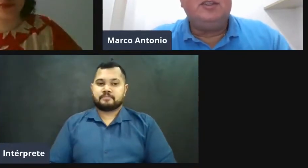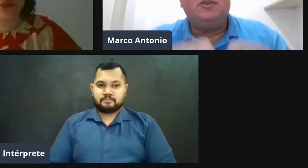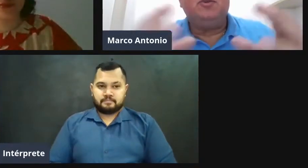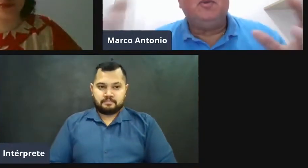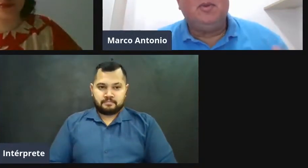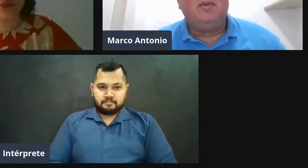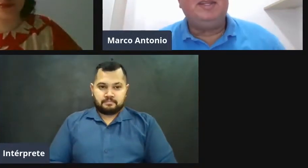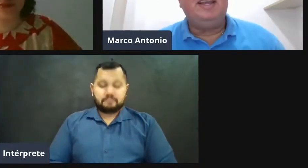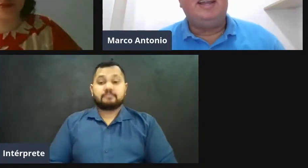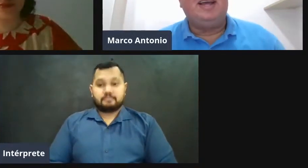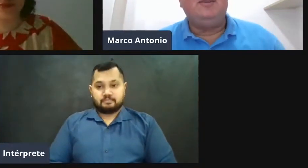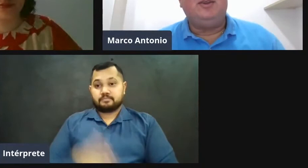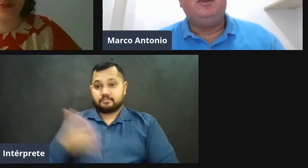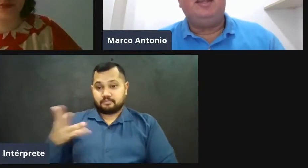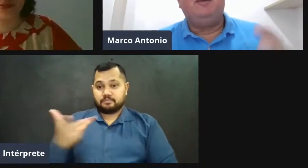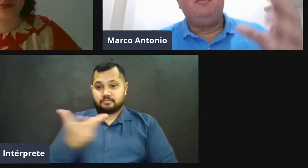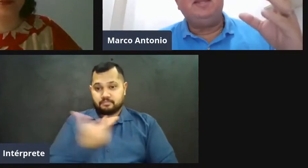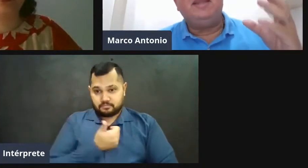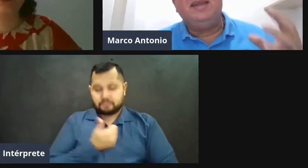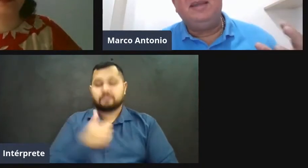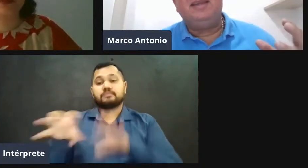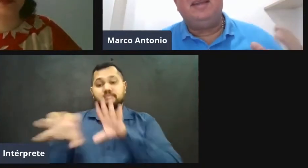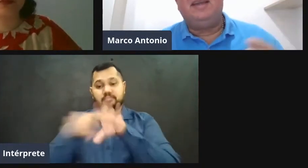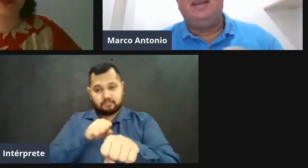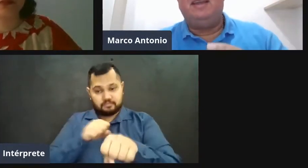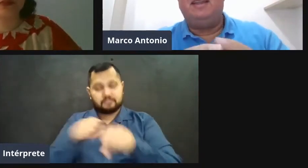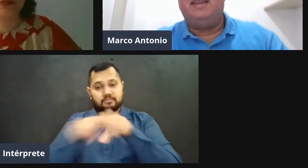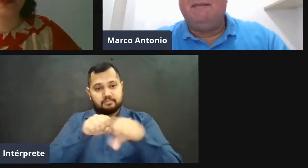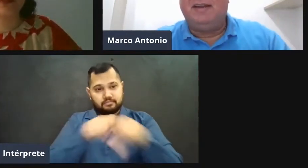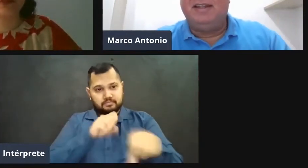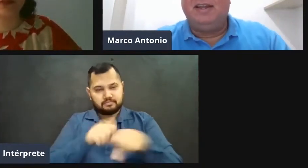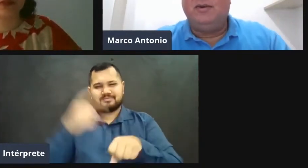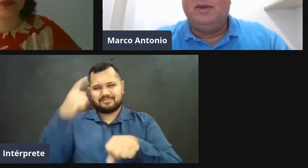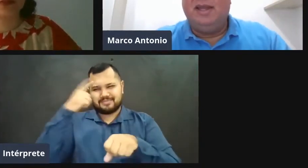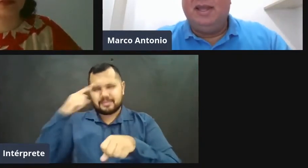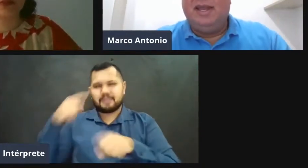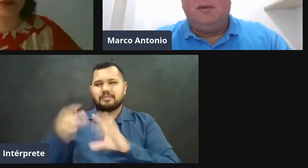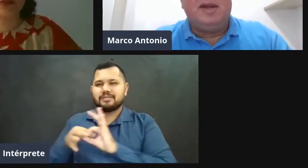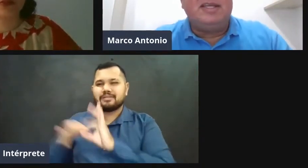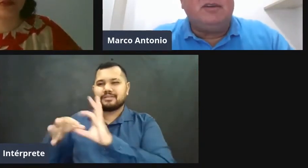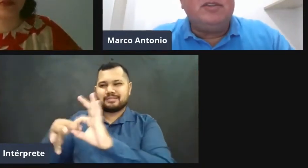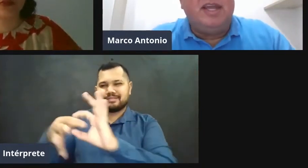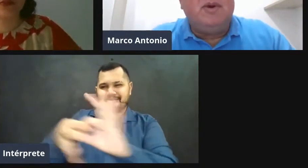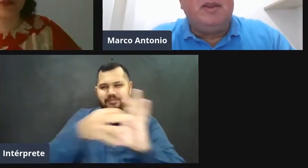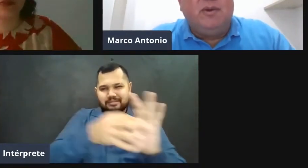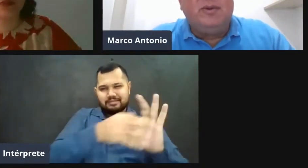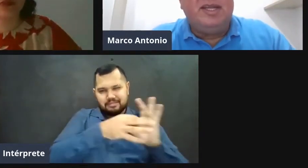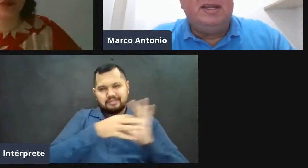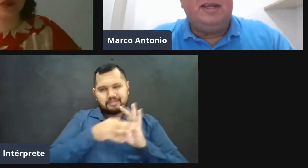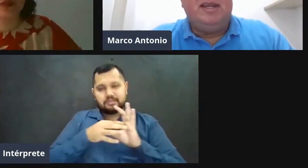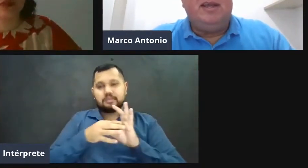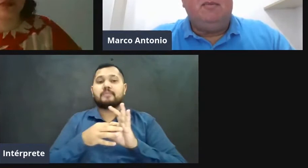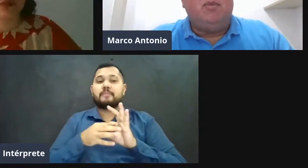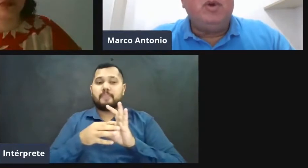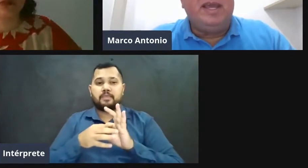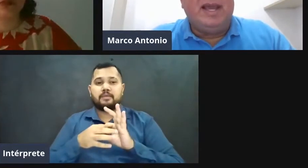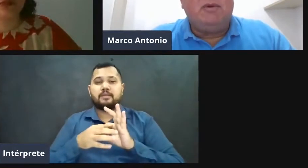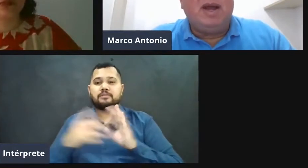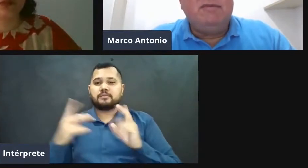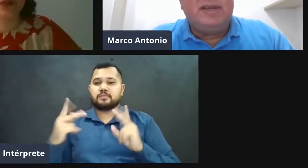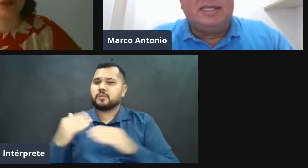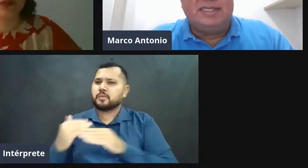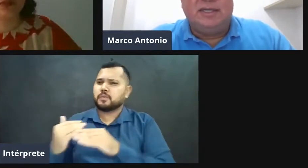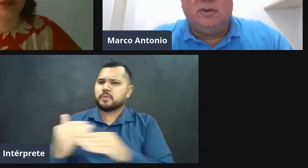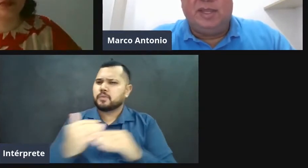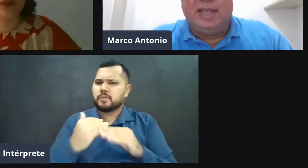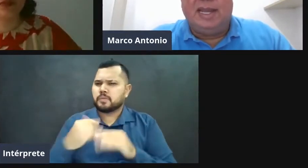a gente entende isso tudo como integrado, então até comentei na fala anterior. É uma questão sine qua non, né? Por quê?